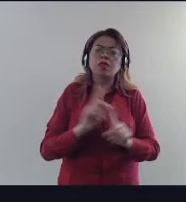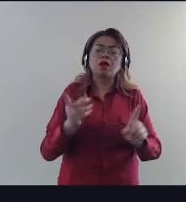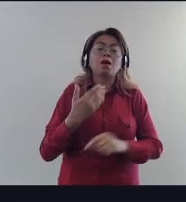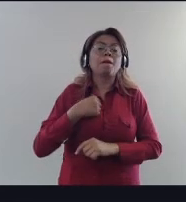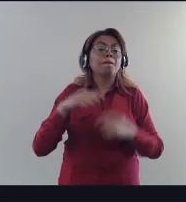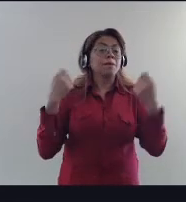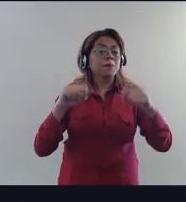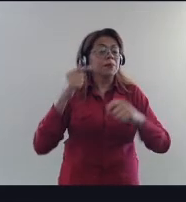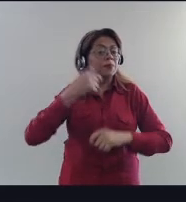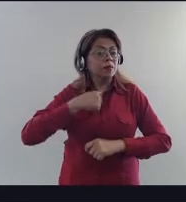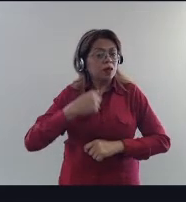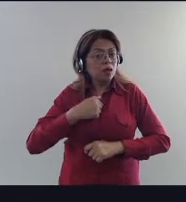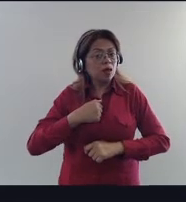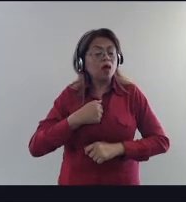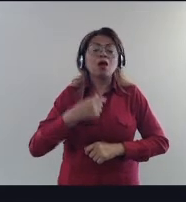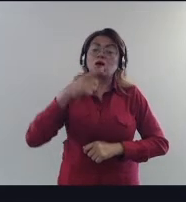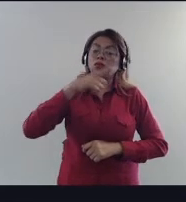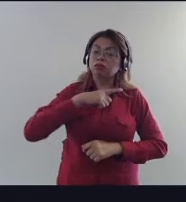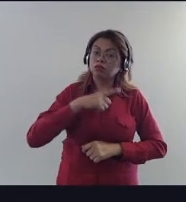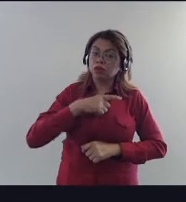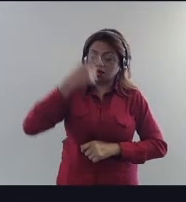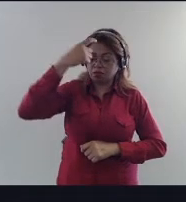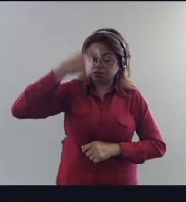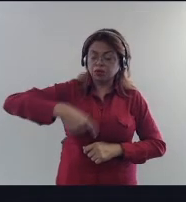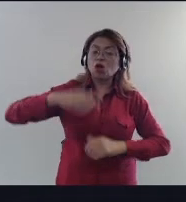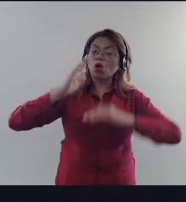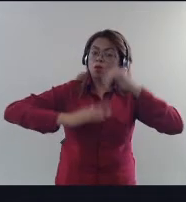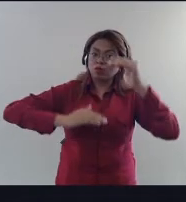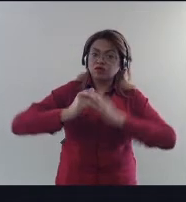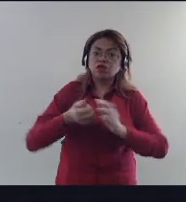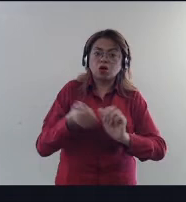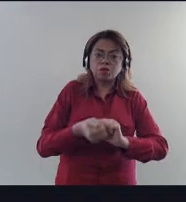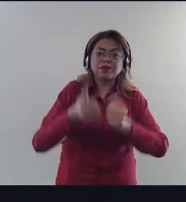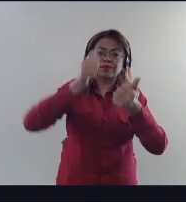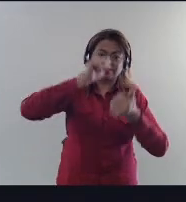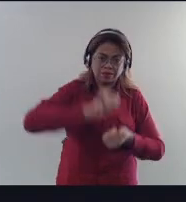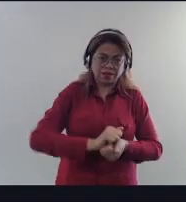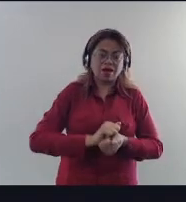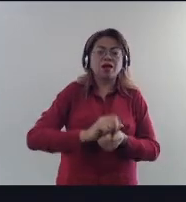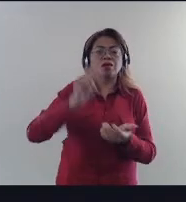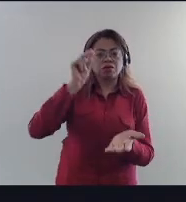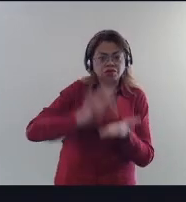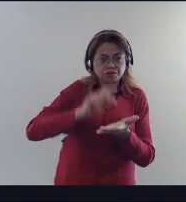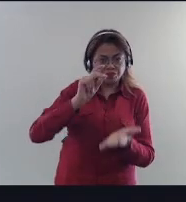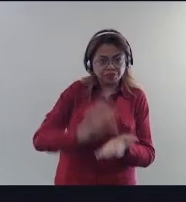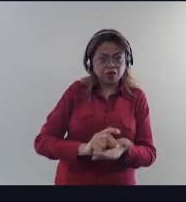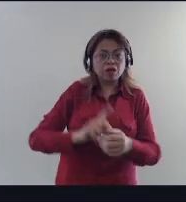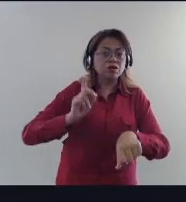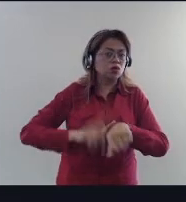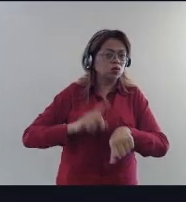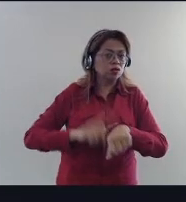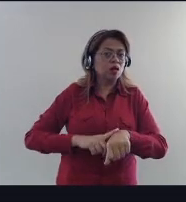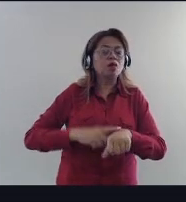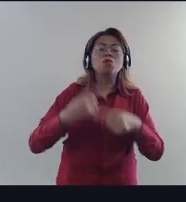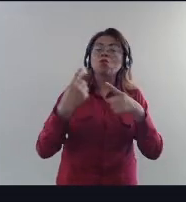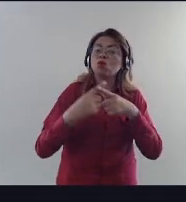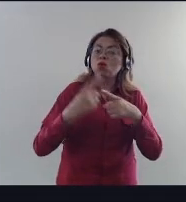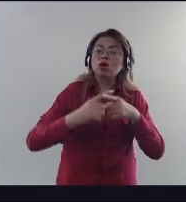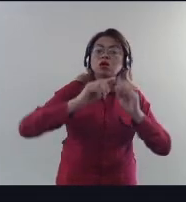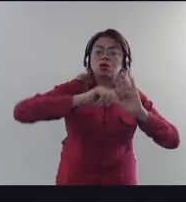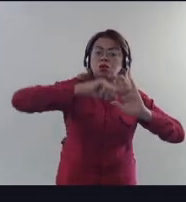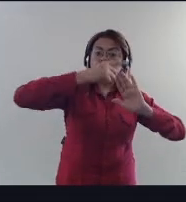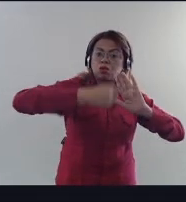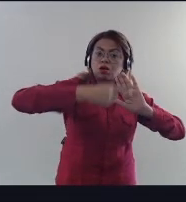conseguir me adaptar a essa realidade e fazer isso em tempo, porque, como a gente falou, existe uma curva de adoção